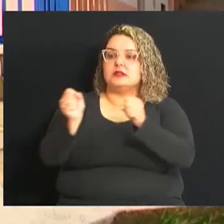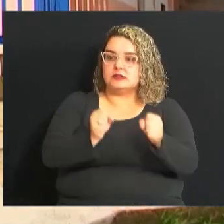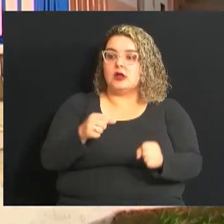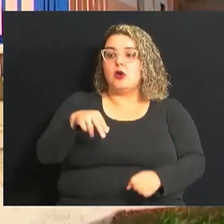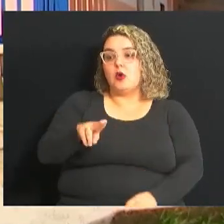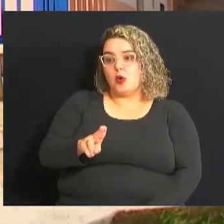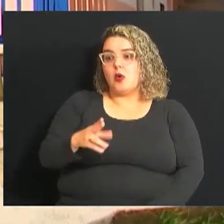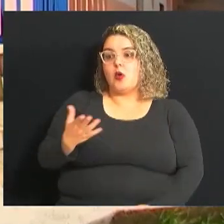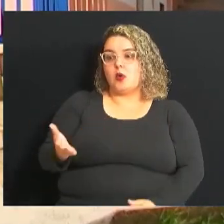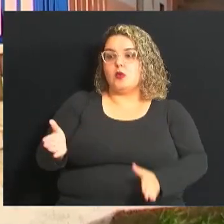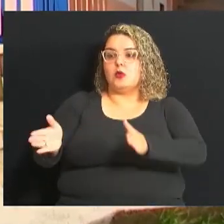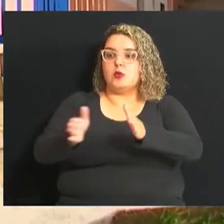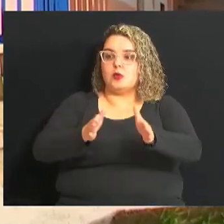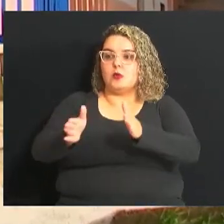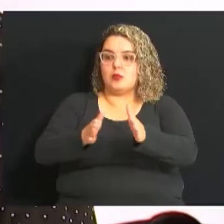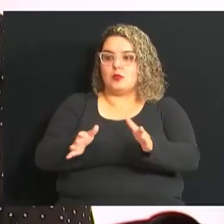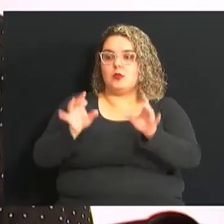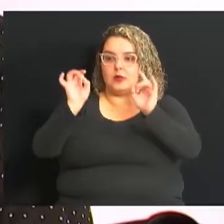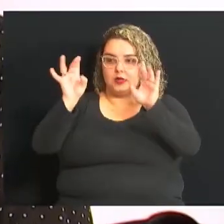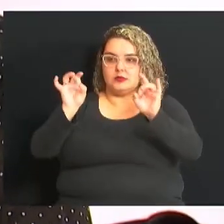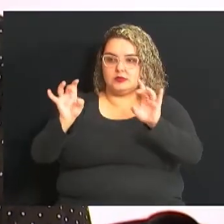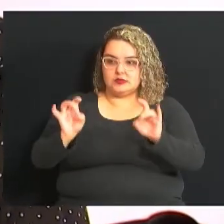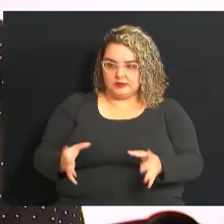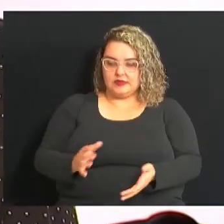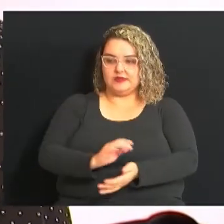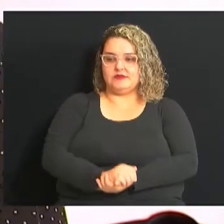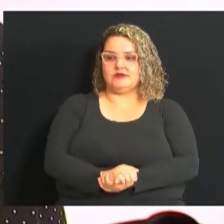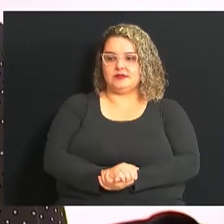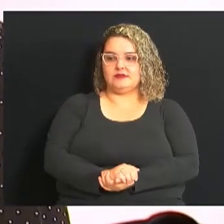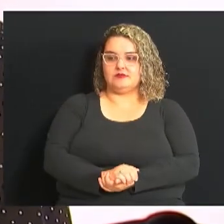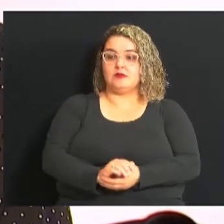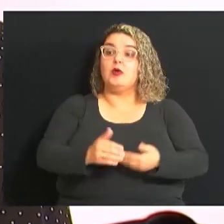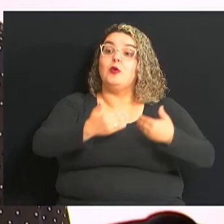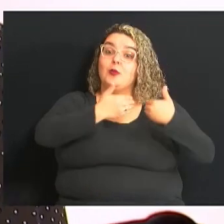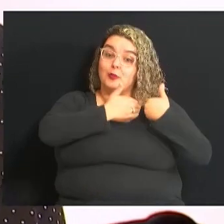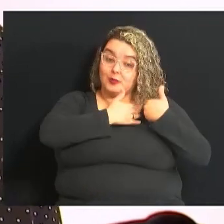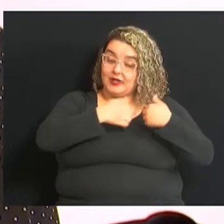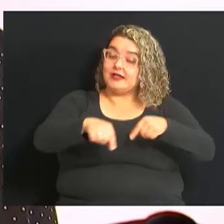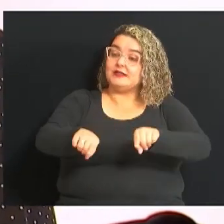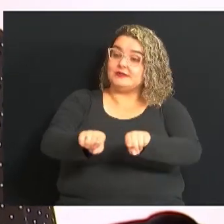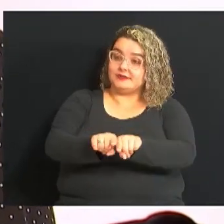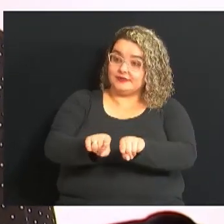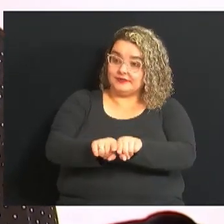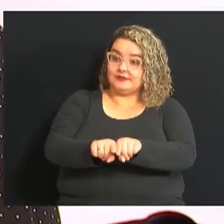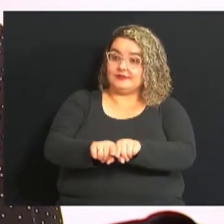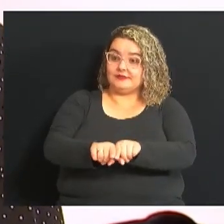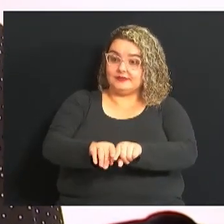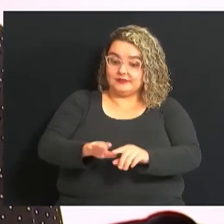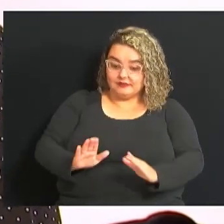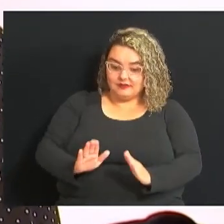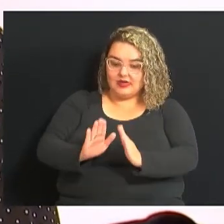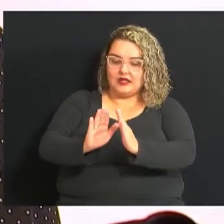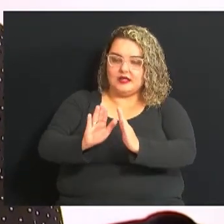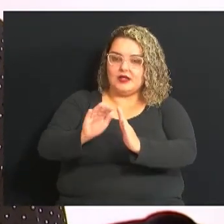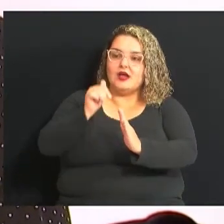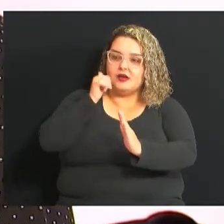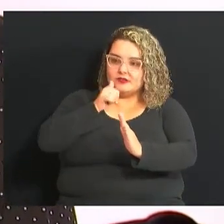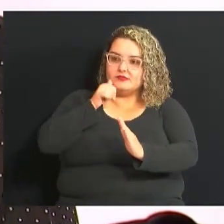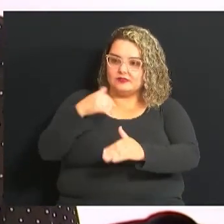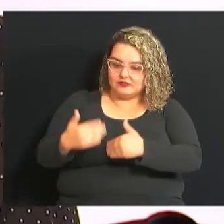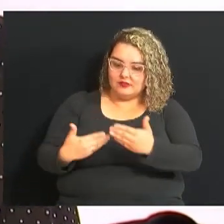em situações específicas. Uma grande responsabilidade também perante as mulheres, né? De fazer um bom